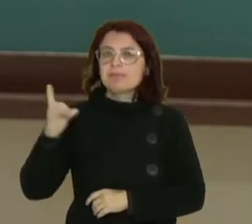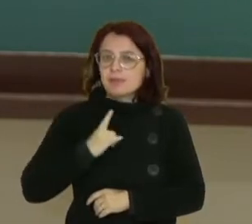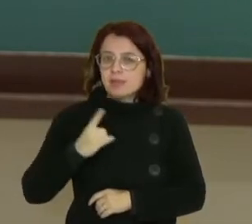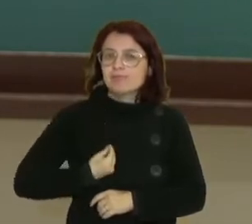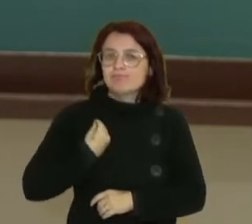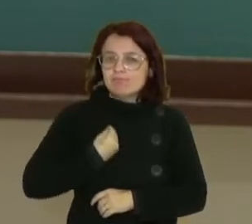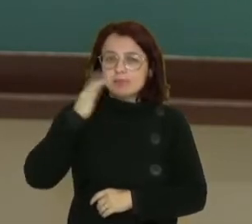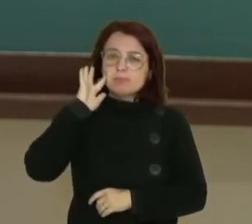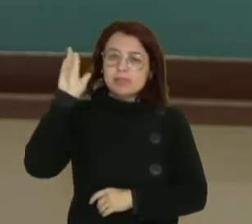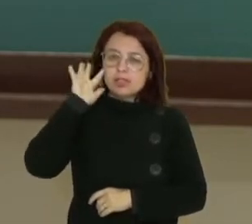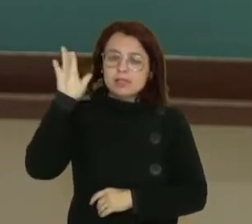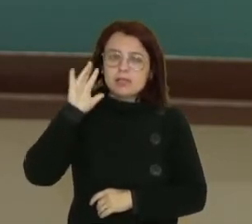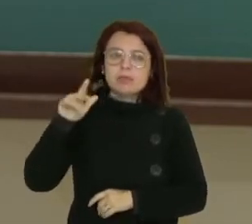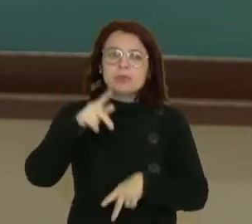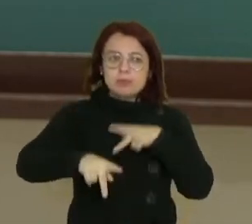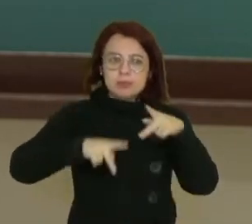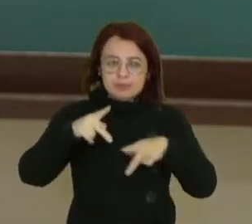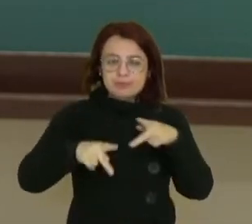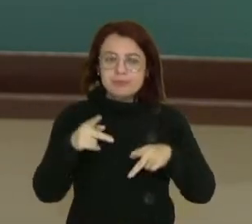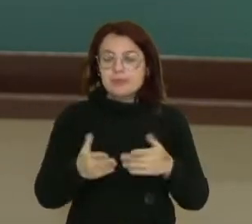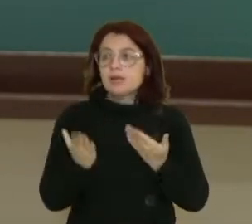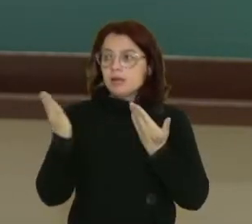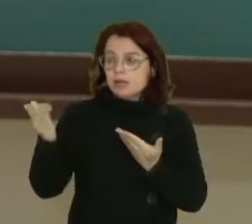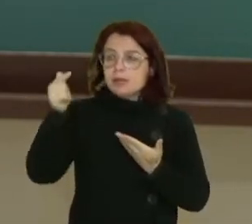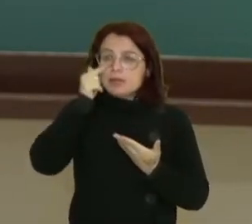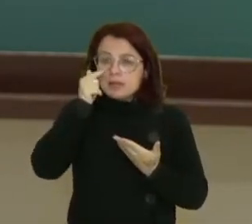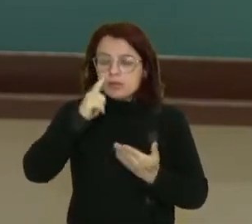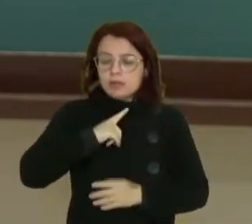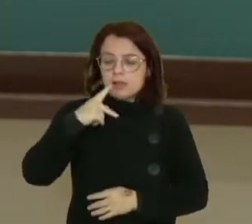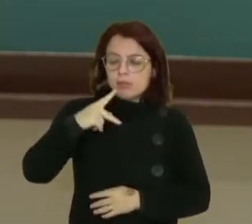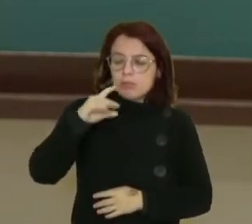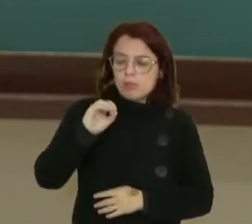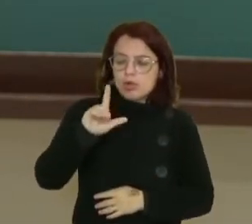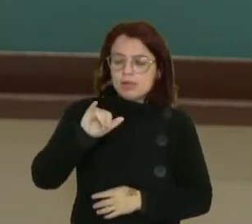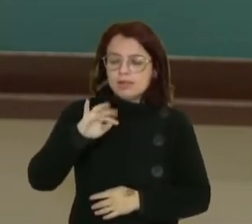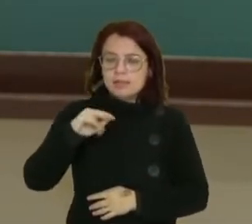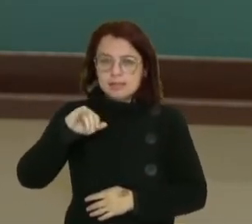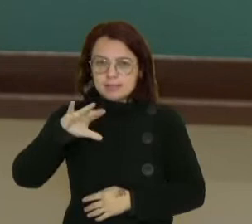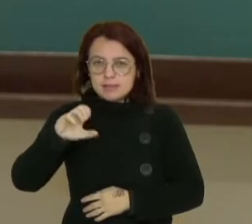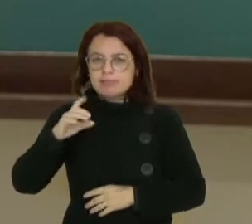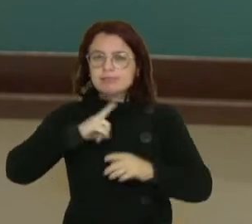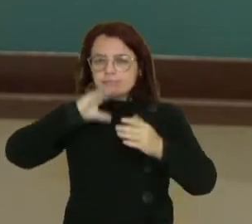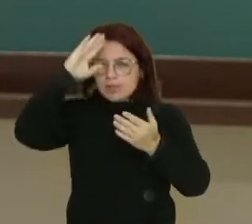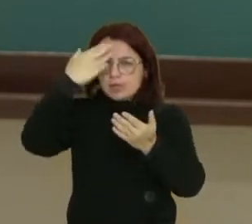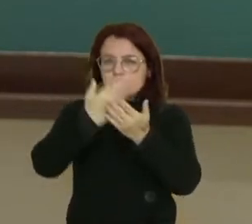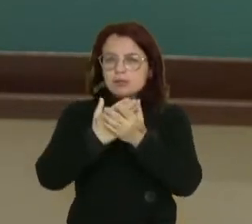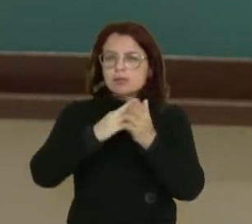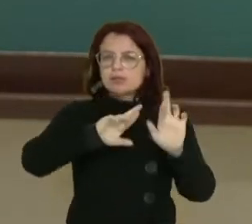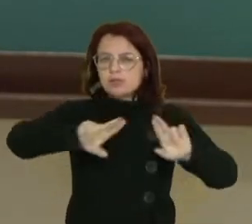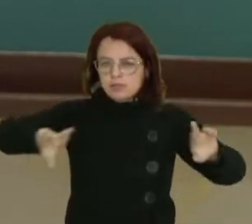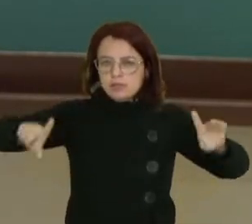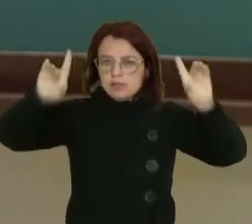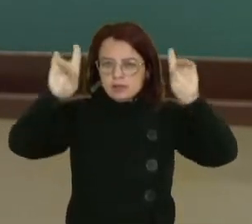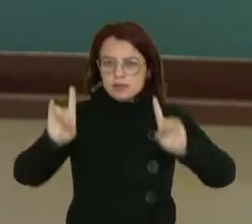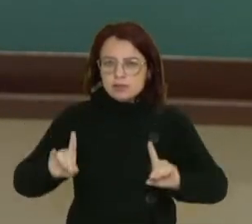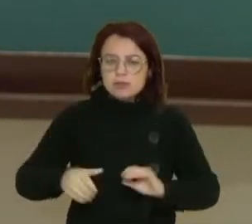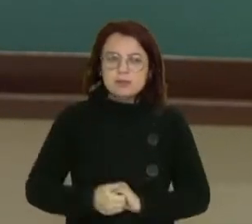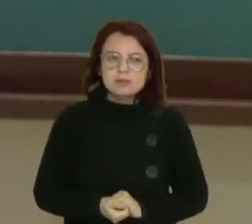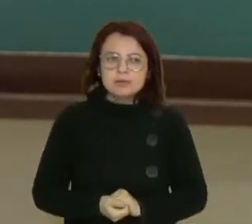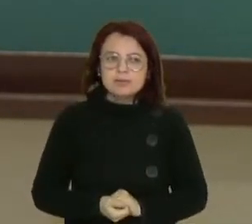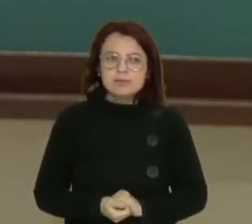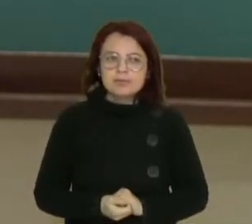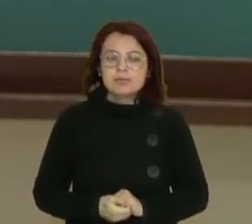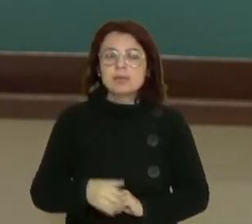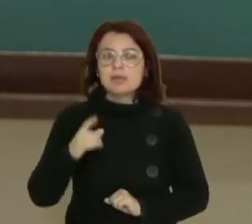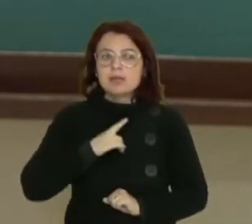do imaginário popular. Os gregos eram politeístas, isto é, tinham vários deuses, enquanto na mitologia egípcia, os deuses